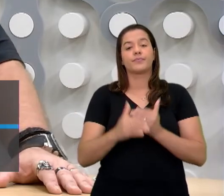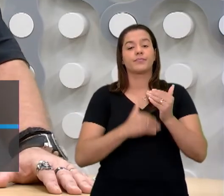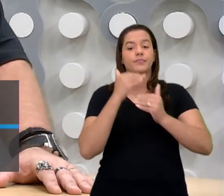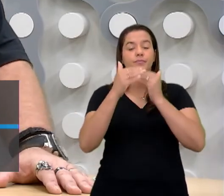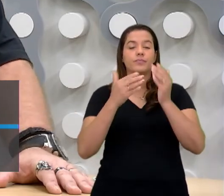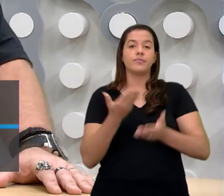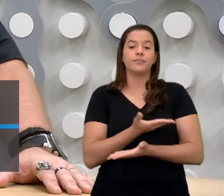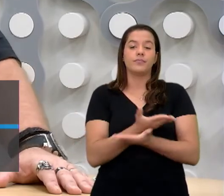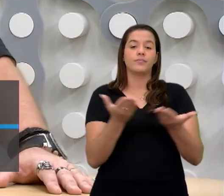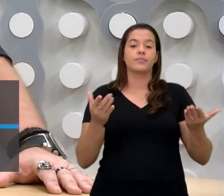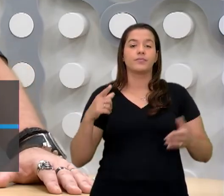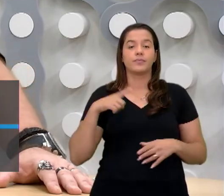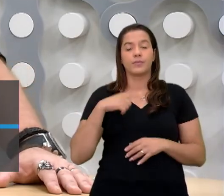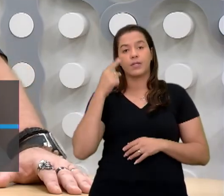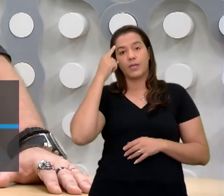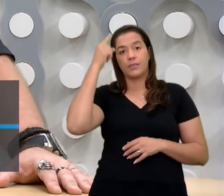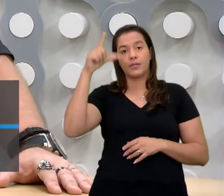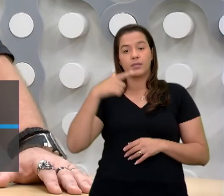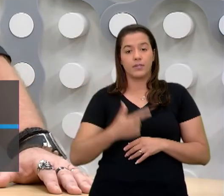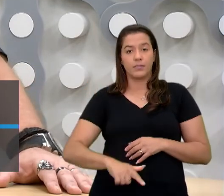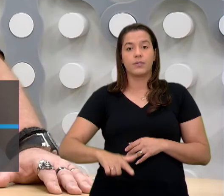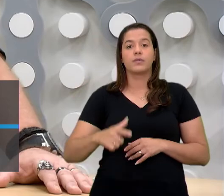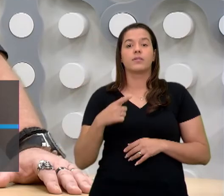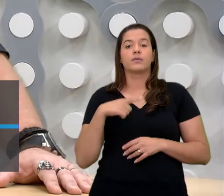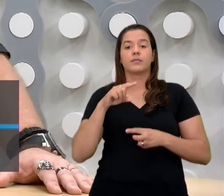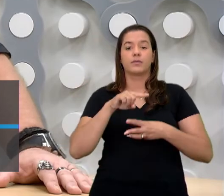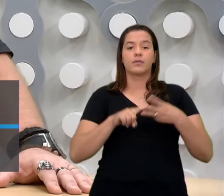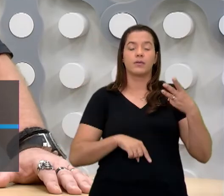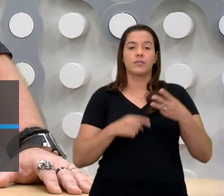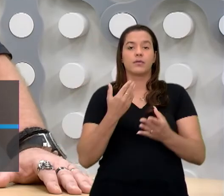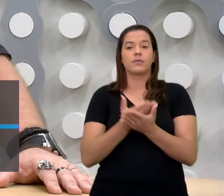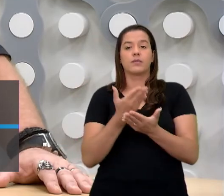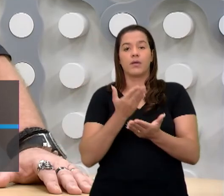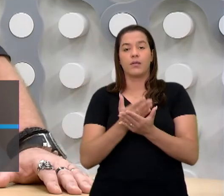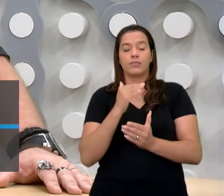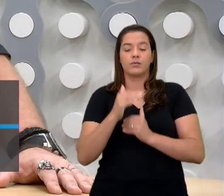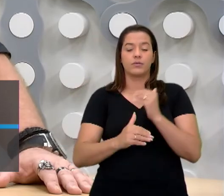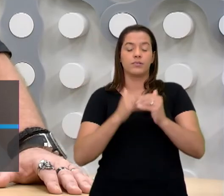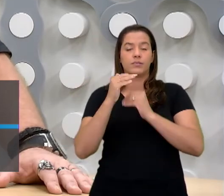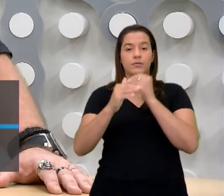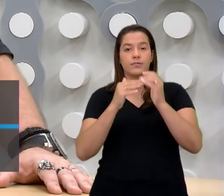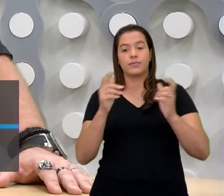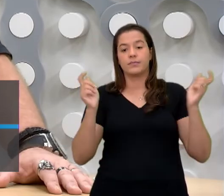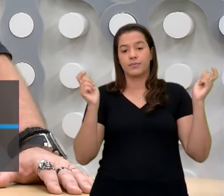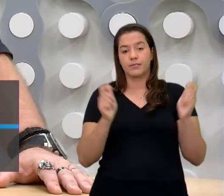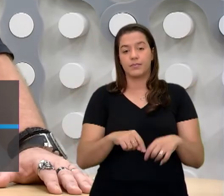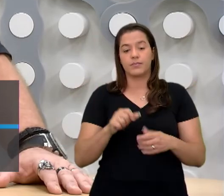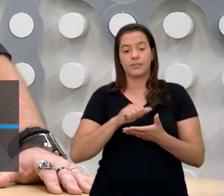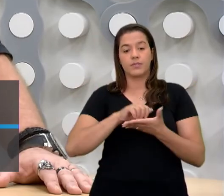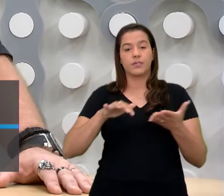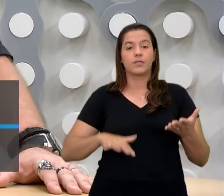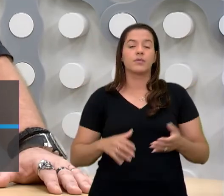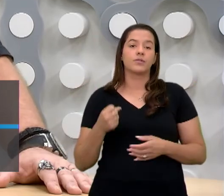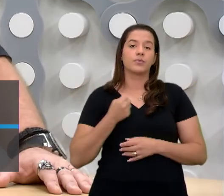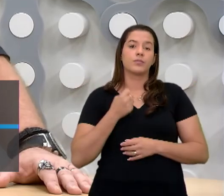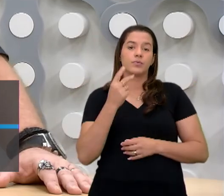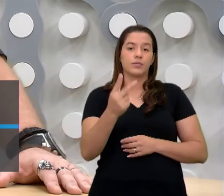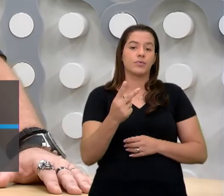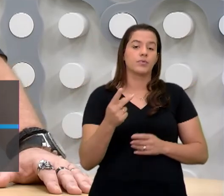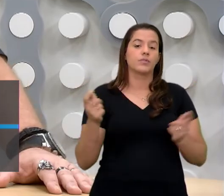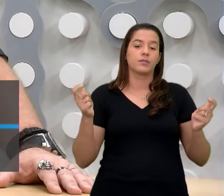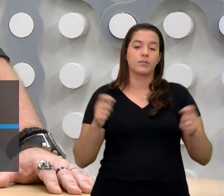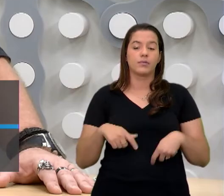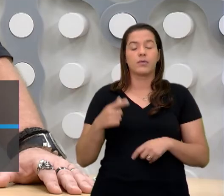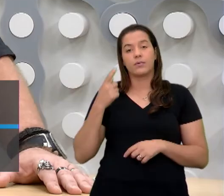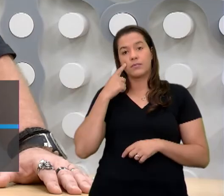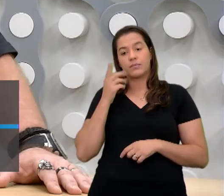Desenvolvimento 1 para vocês, né? Lembrando que nós vamos ter mais 3 aulas aí de desenvolvimento da atividade 2, né,